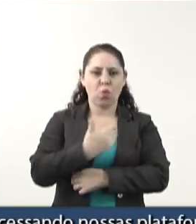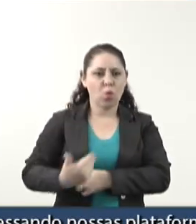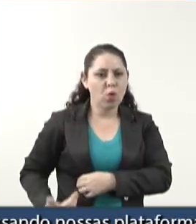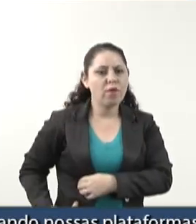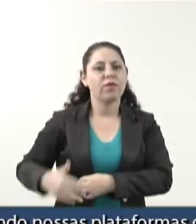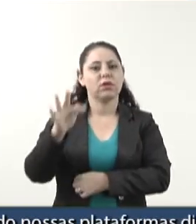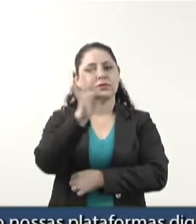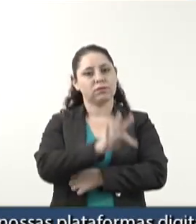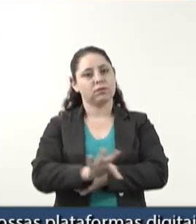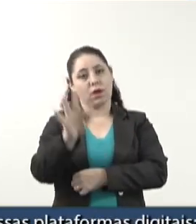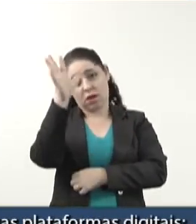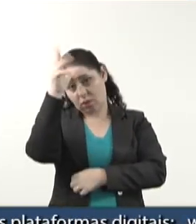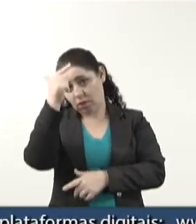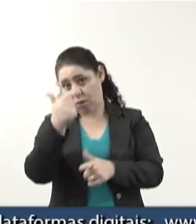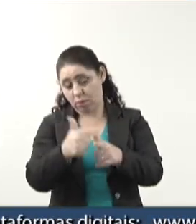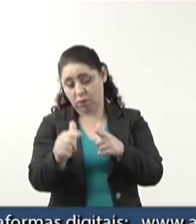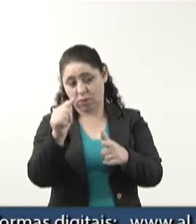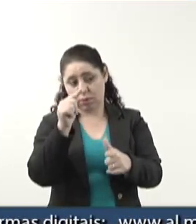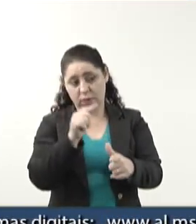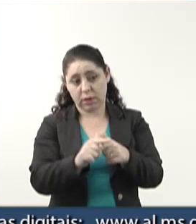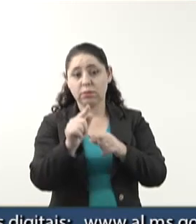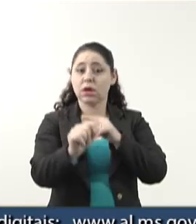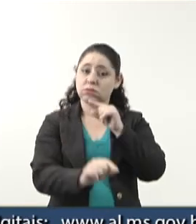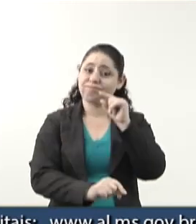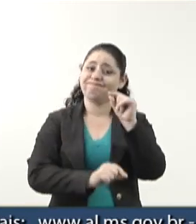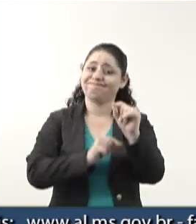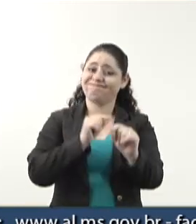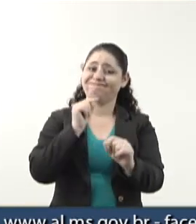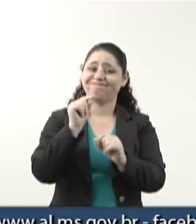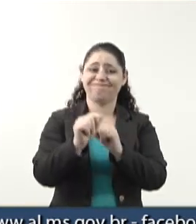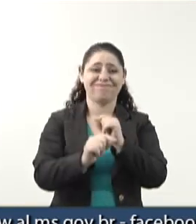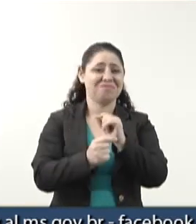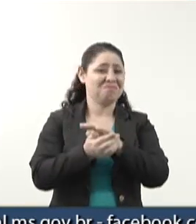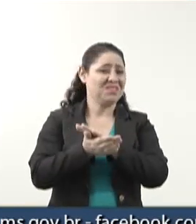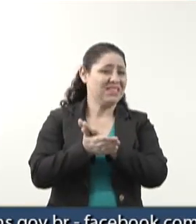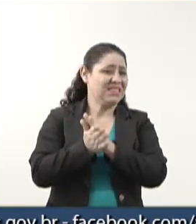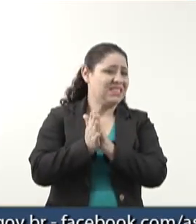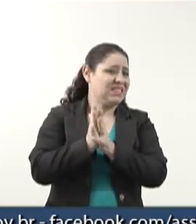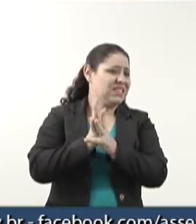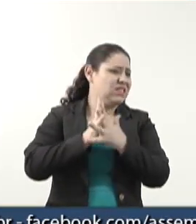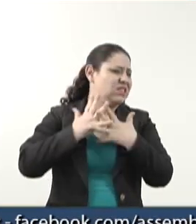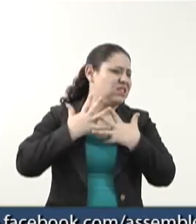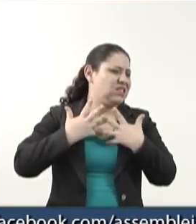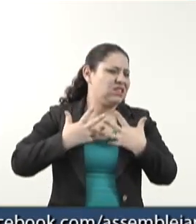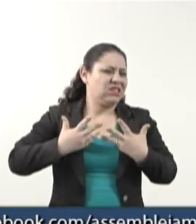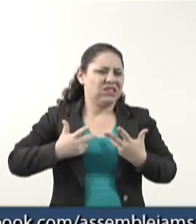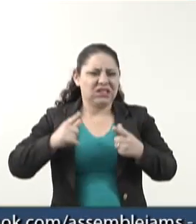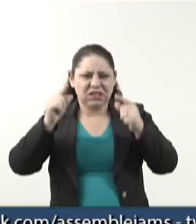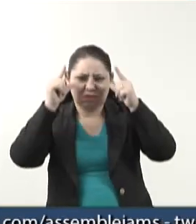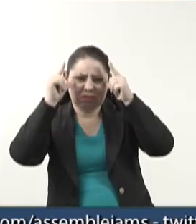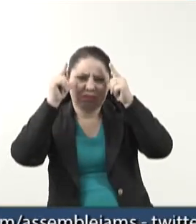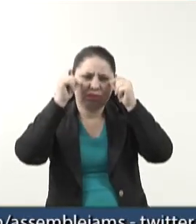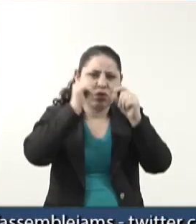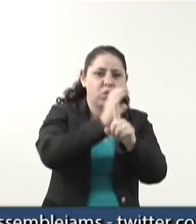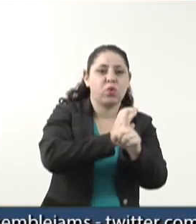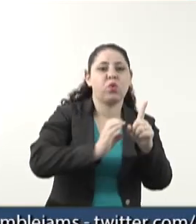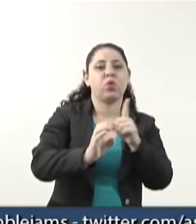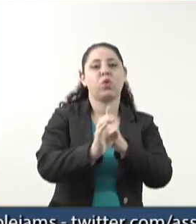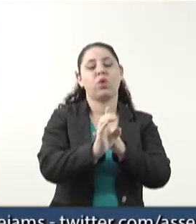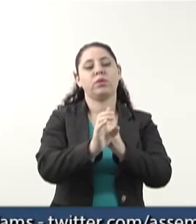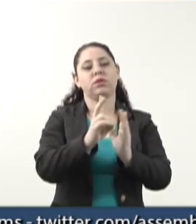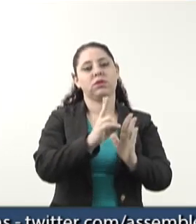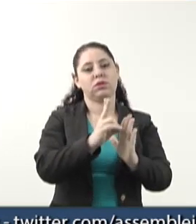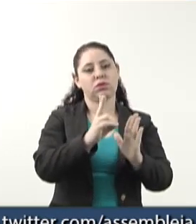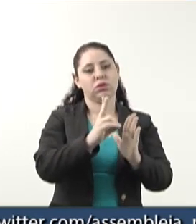para resolver esses problemas que estão aniquilando as comunidades indígenas do nosso